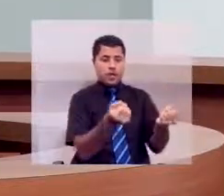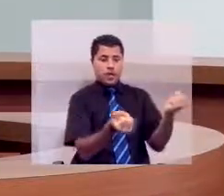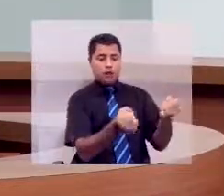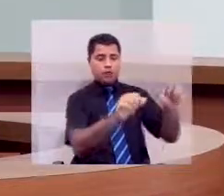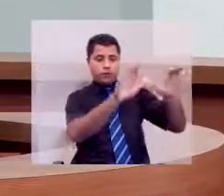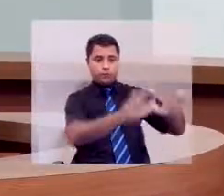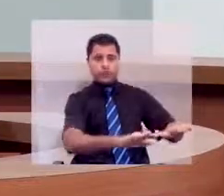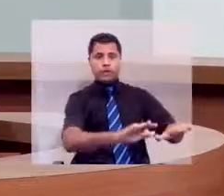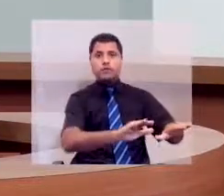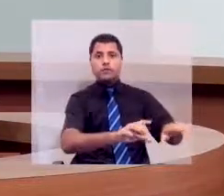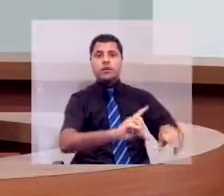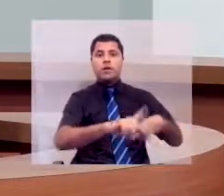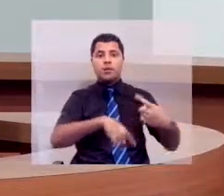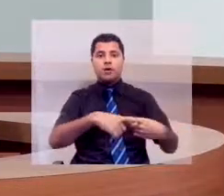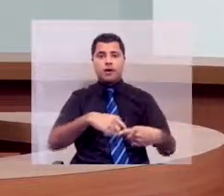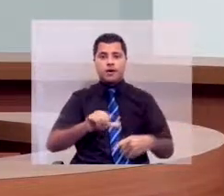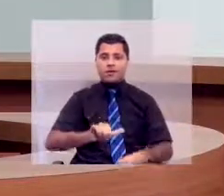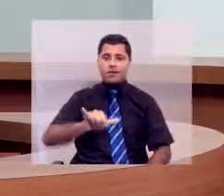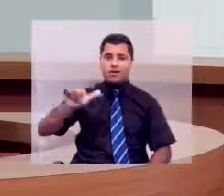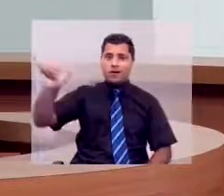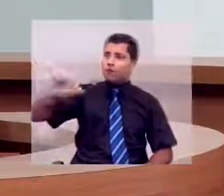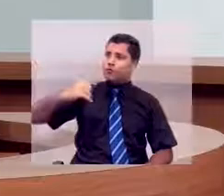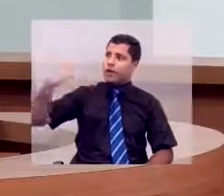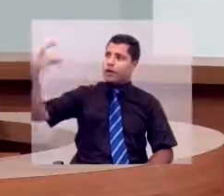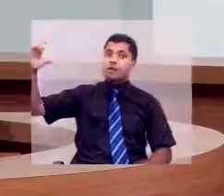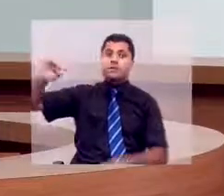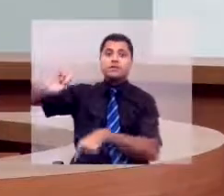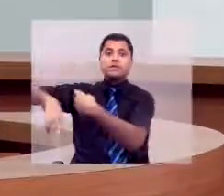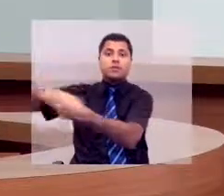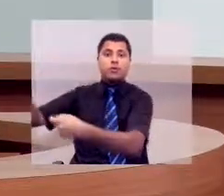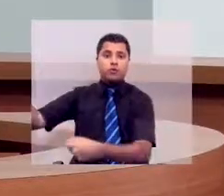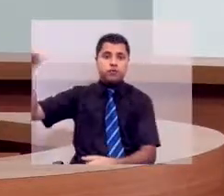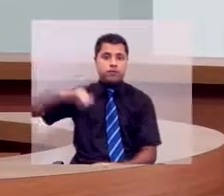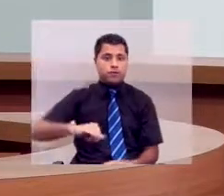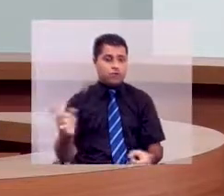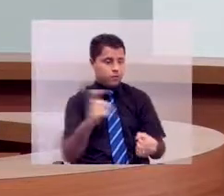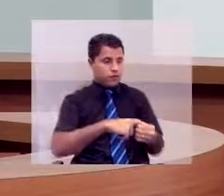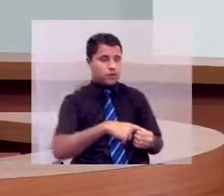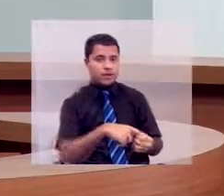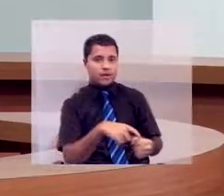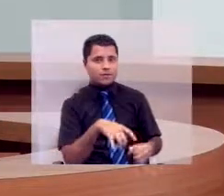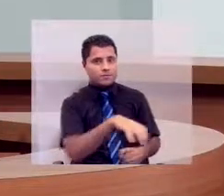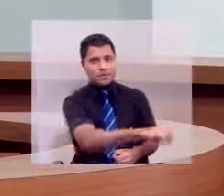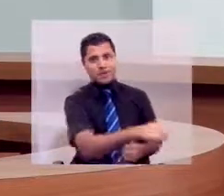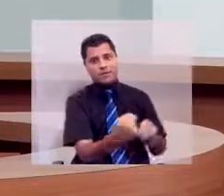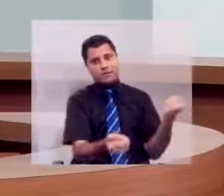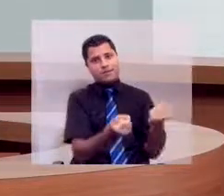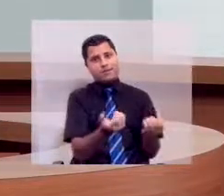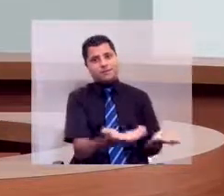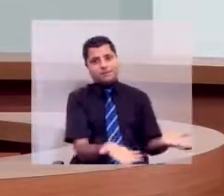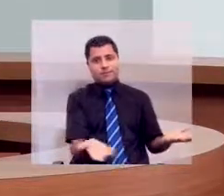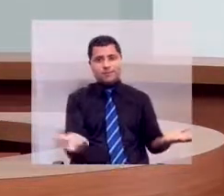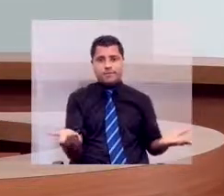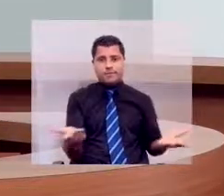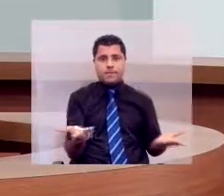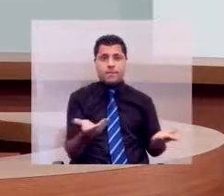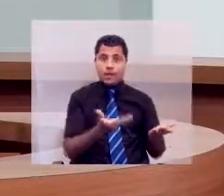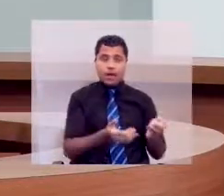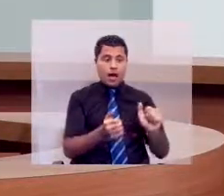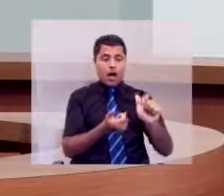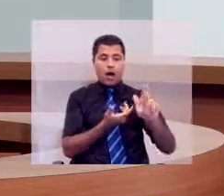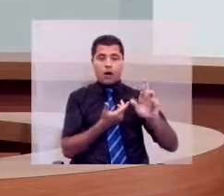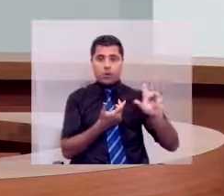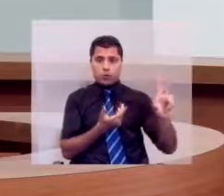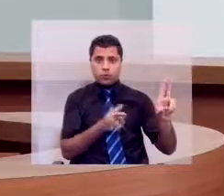lá e vai viajar para fora. E quando volta, pega o carro de volta. A Gru Aeroporto está